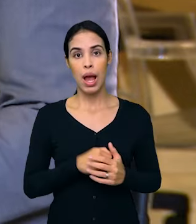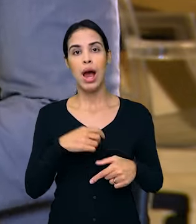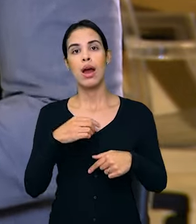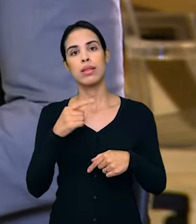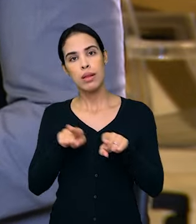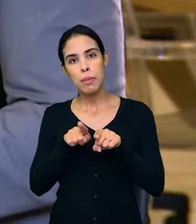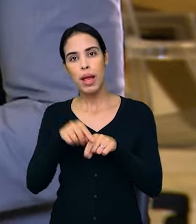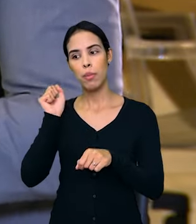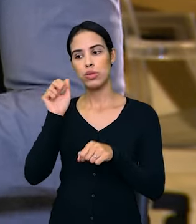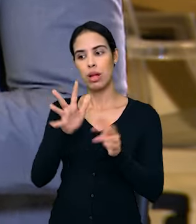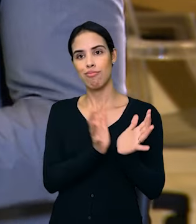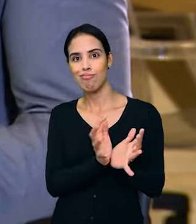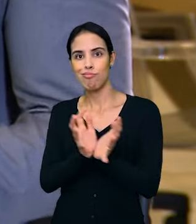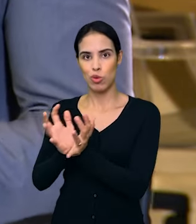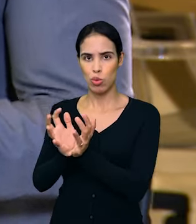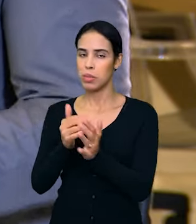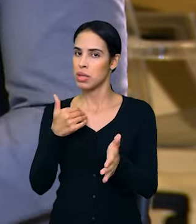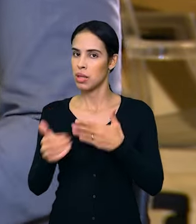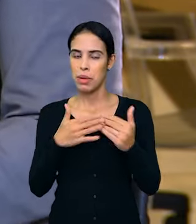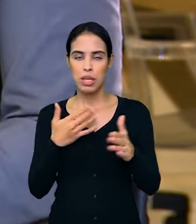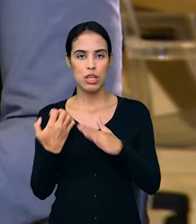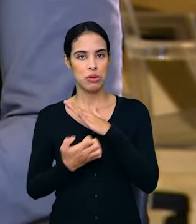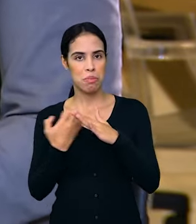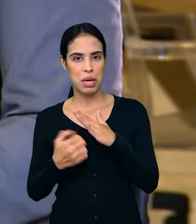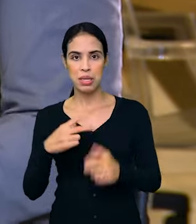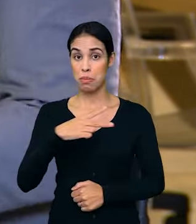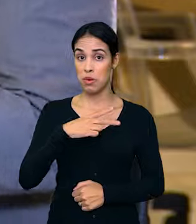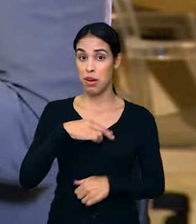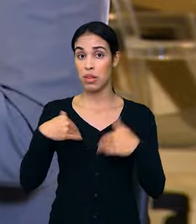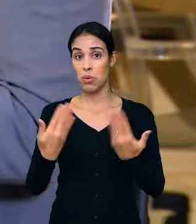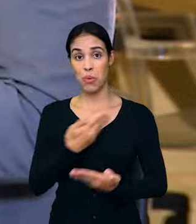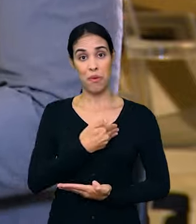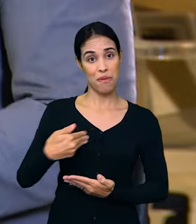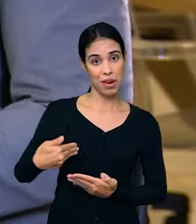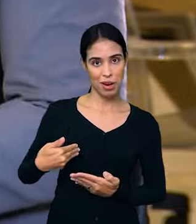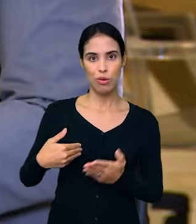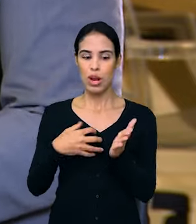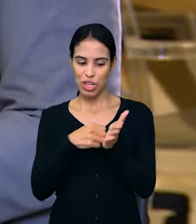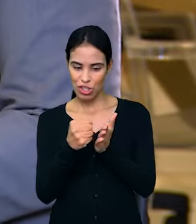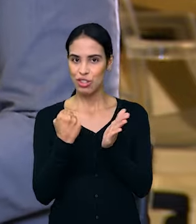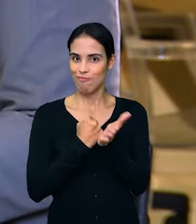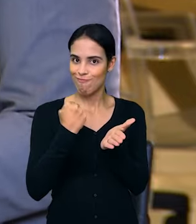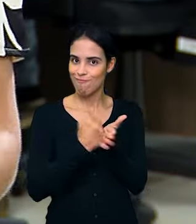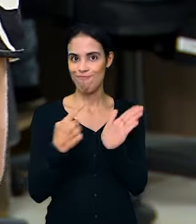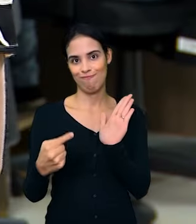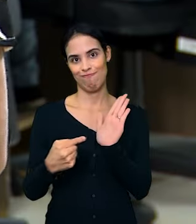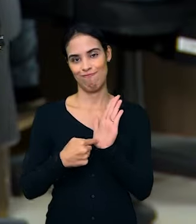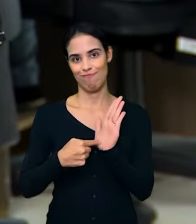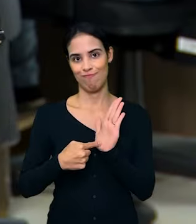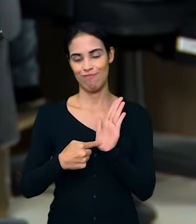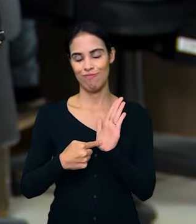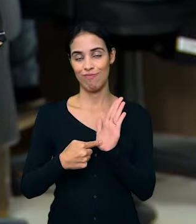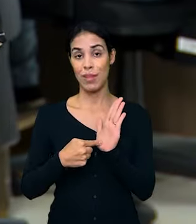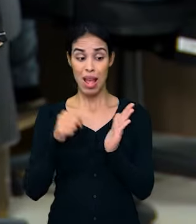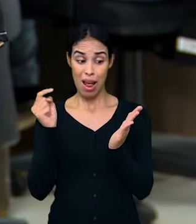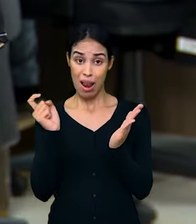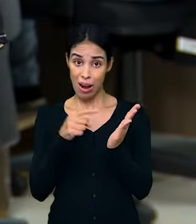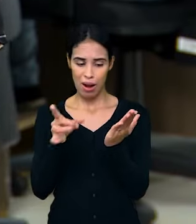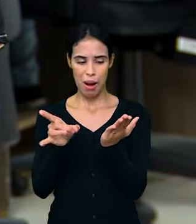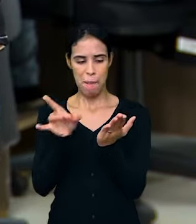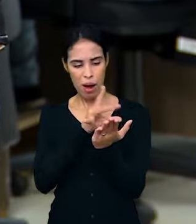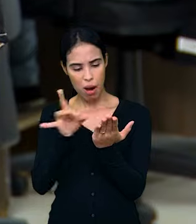aposentar, seja de uma empresa privada, seja de um emprego público. Fica tudo aqui. Dentro da carteira de trabalho, a gente